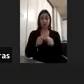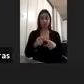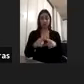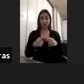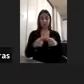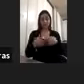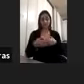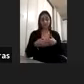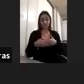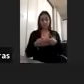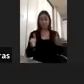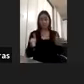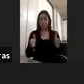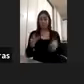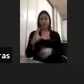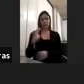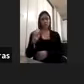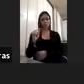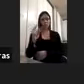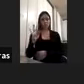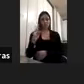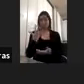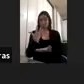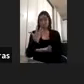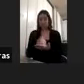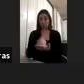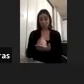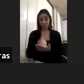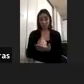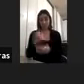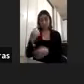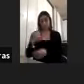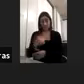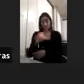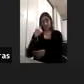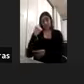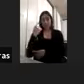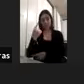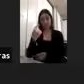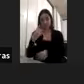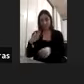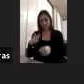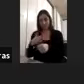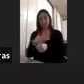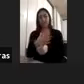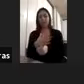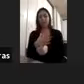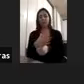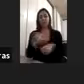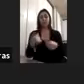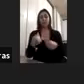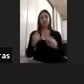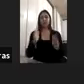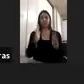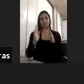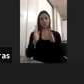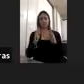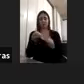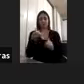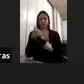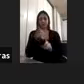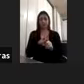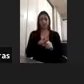Não foi aberto o CAT. Inclusive, quando foi aceito essa restrição dele, Gilce, ele pediu, bateu o